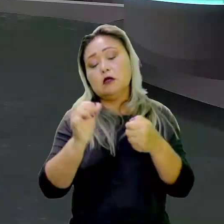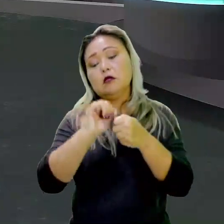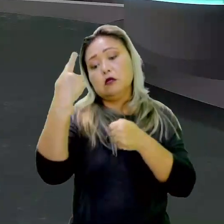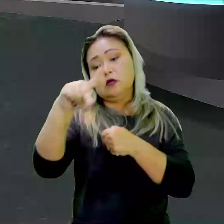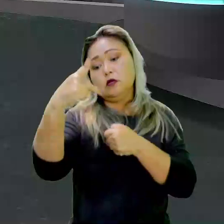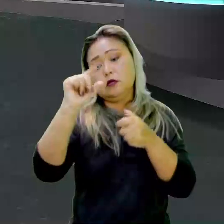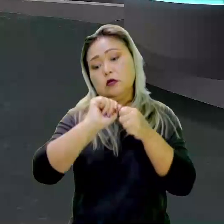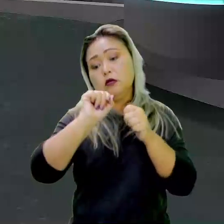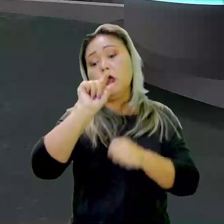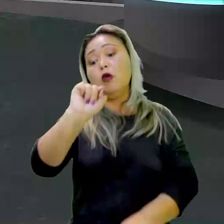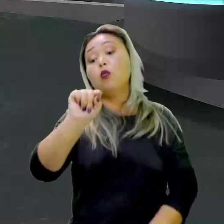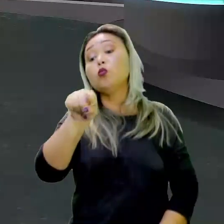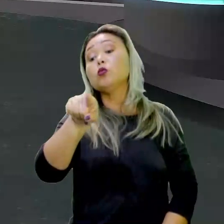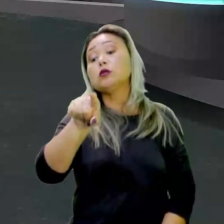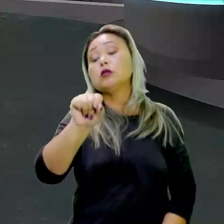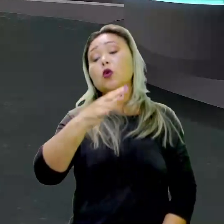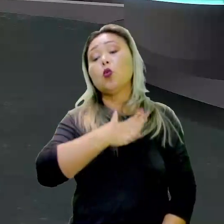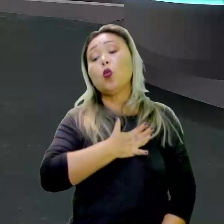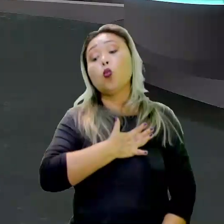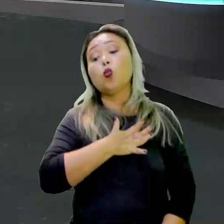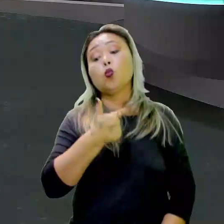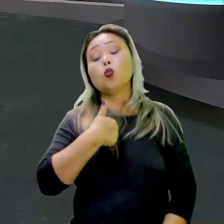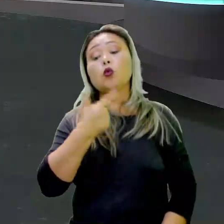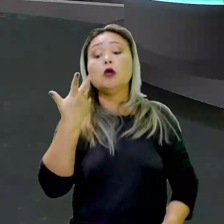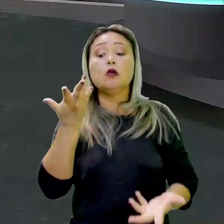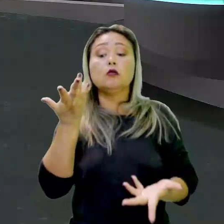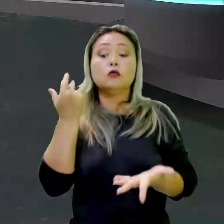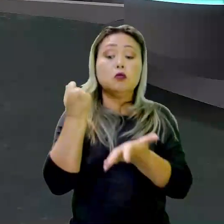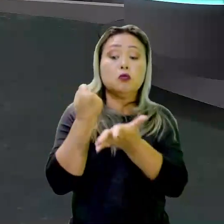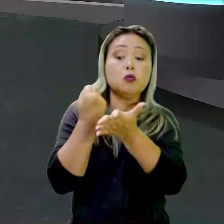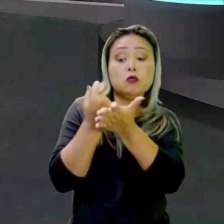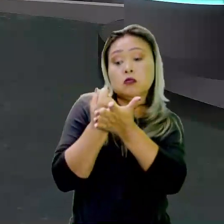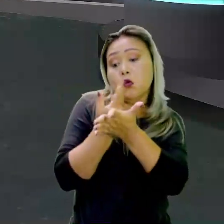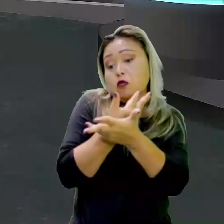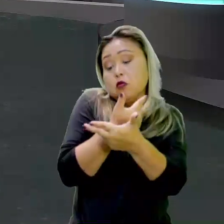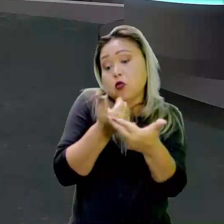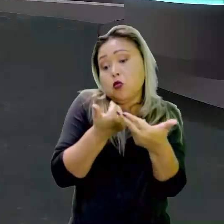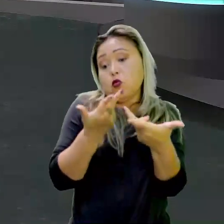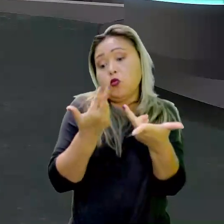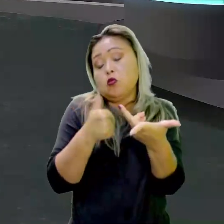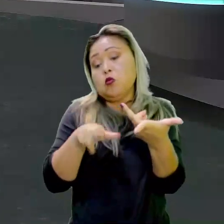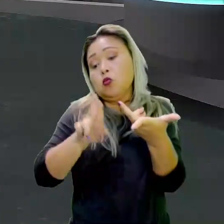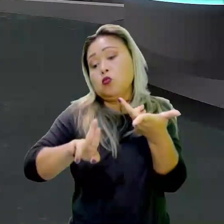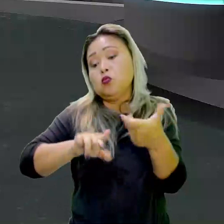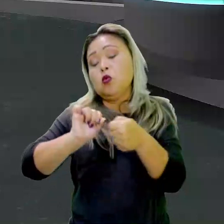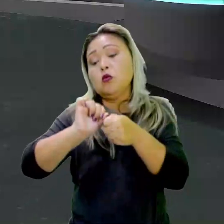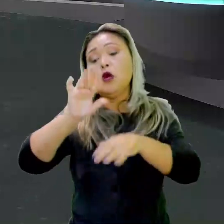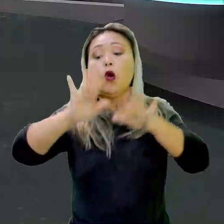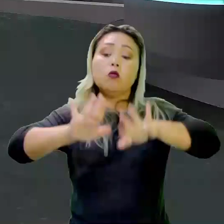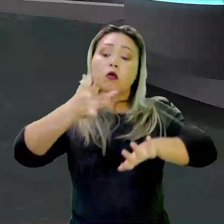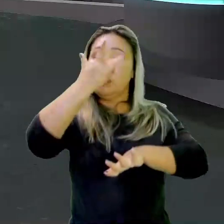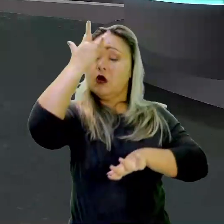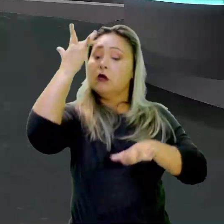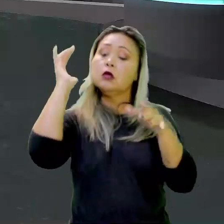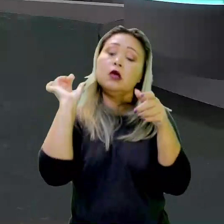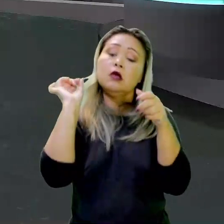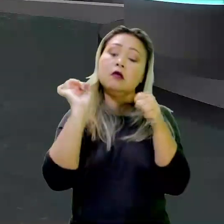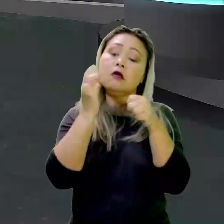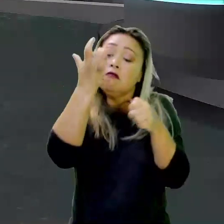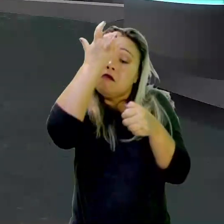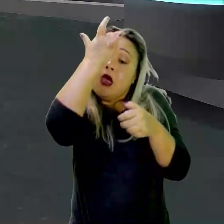você gosta, que você consome, e que alguns até têm uma certa facilidade que